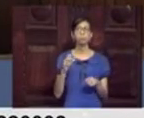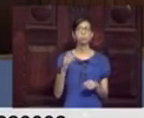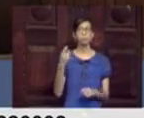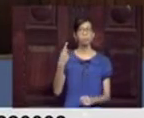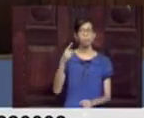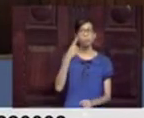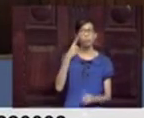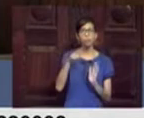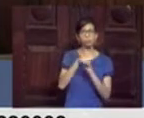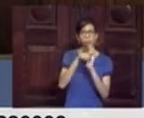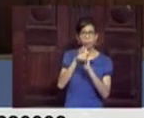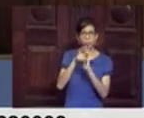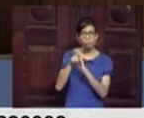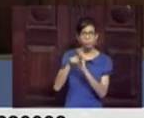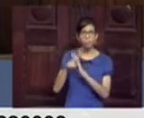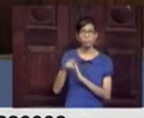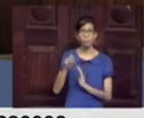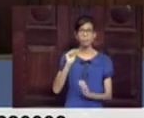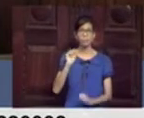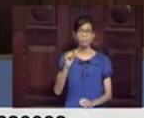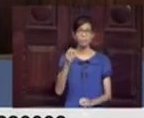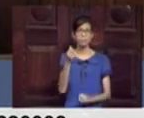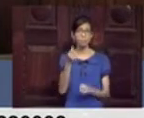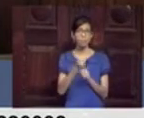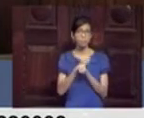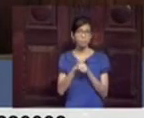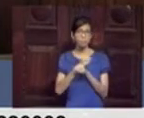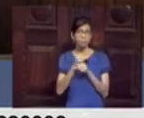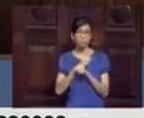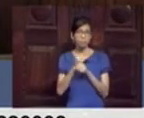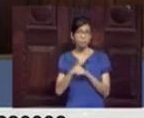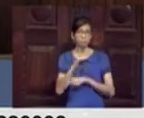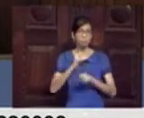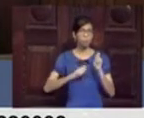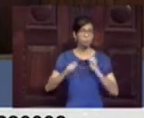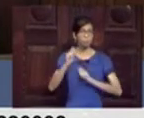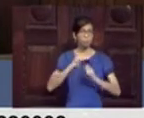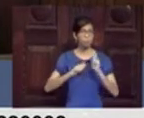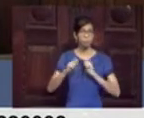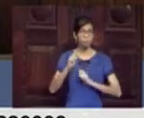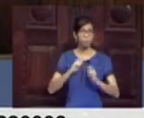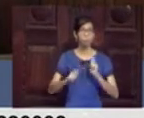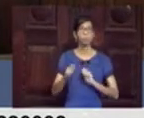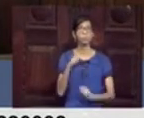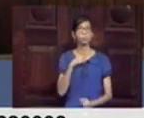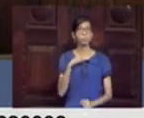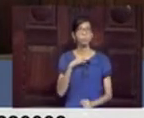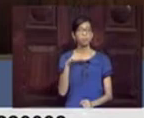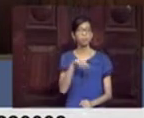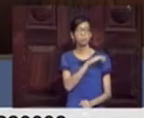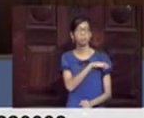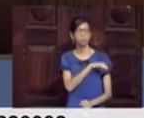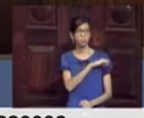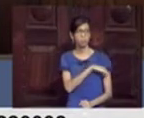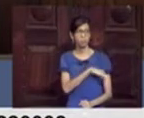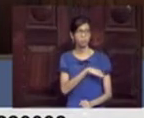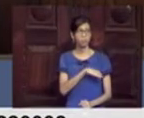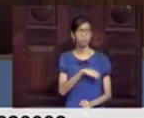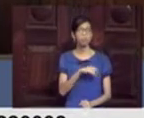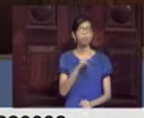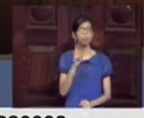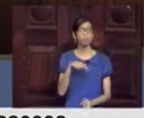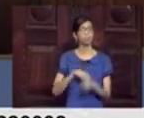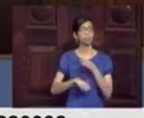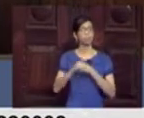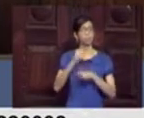Se investigasse, éramos 6 anos de economia da roubalheira e da corrupção que se estabeleceu como regra no Rio de Janeiro. Foi em